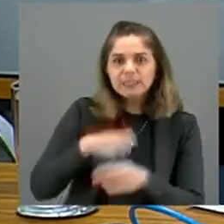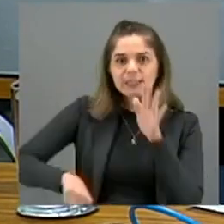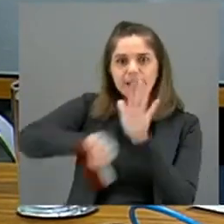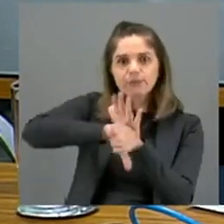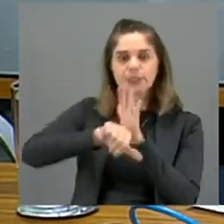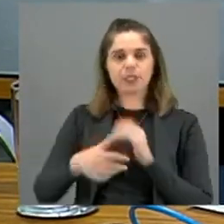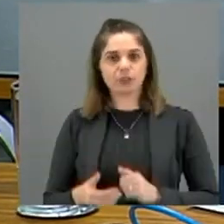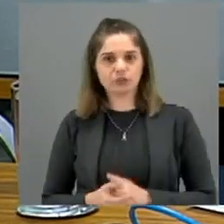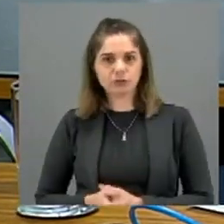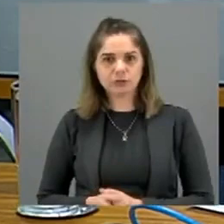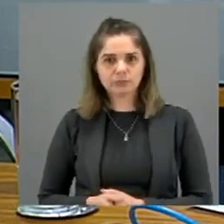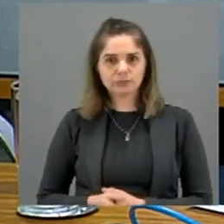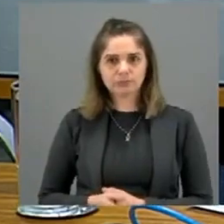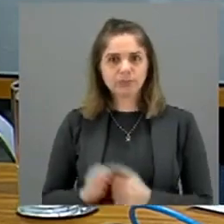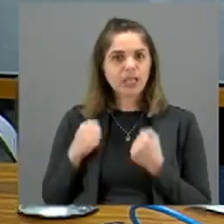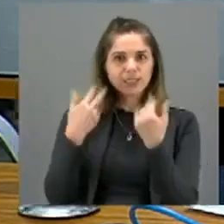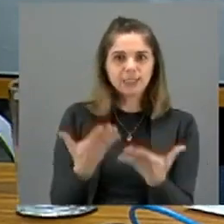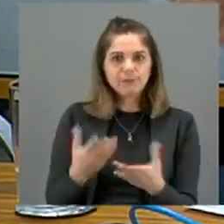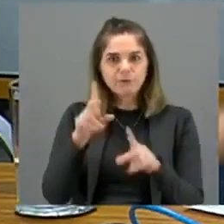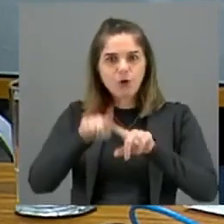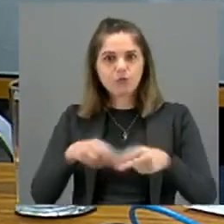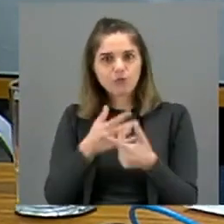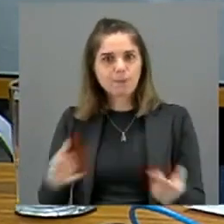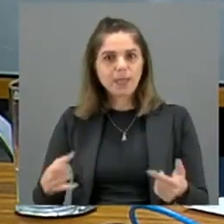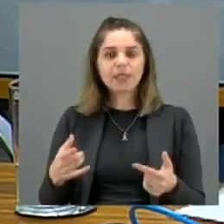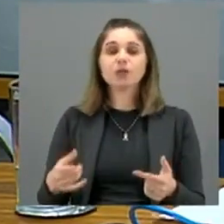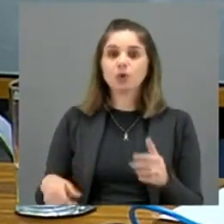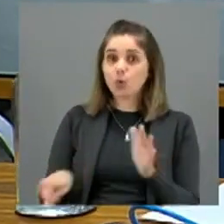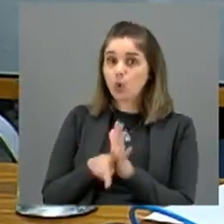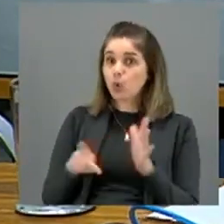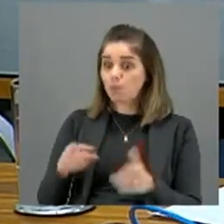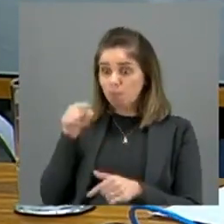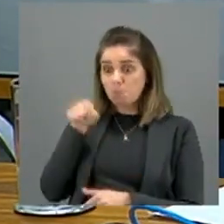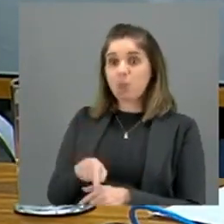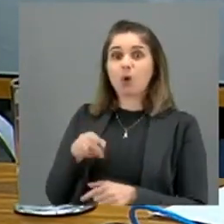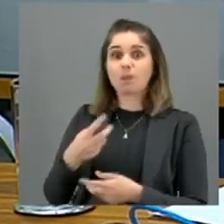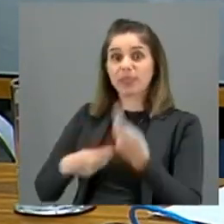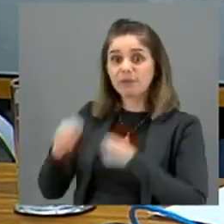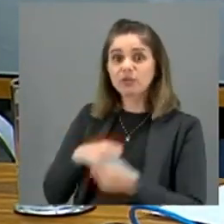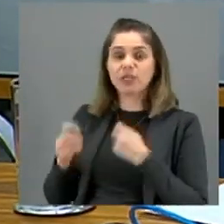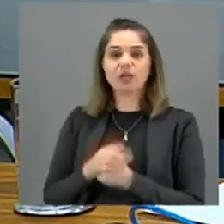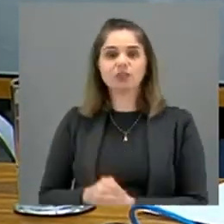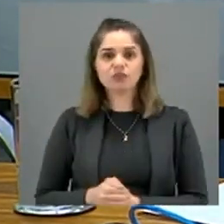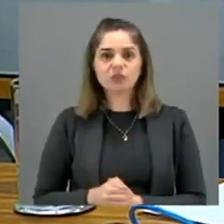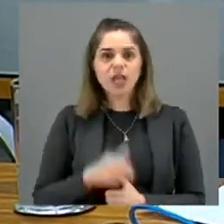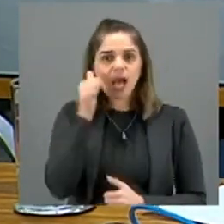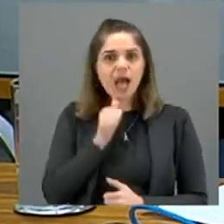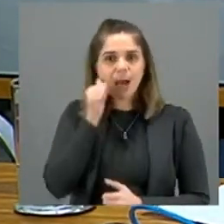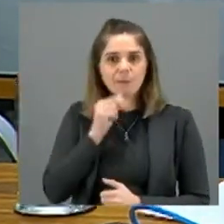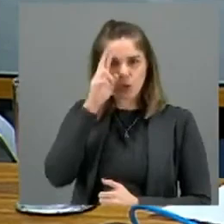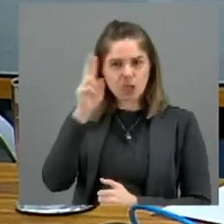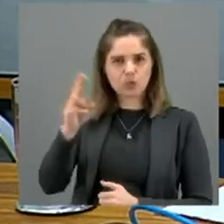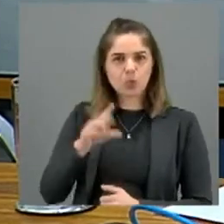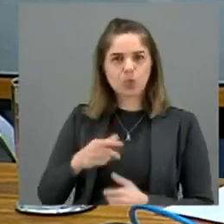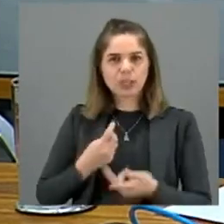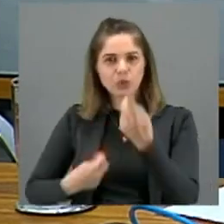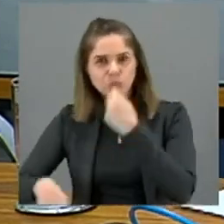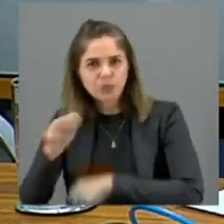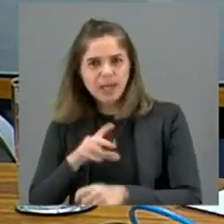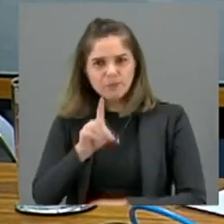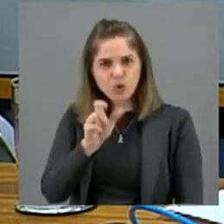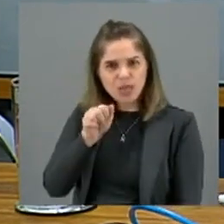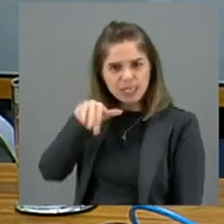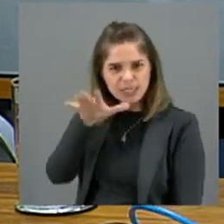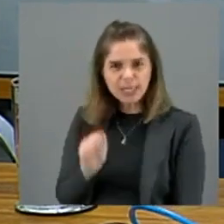de narcotraficante. Isso eu sei. Eu sei que a dama do tráfico esteve lá no Ministério da Justiça. Eu sei que a dama do tráfico